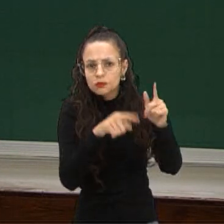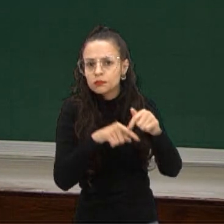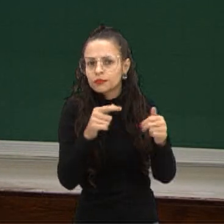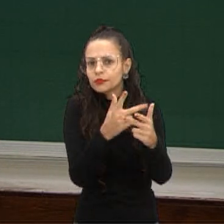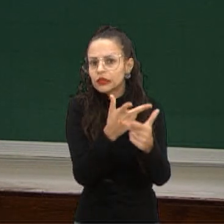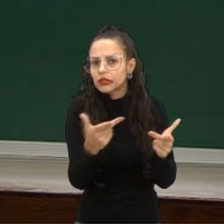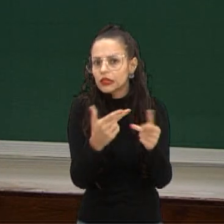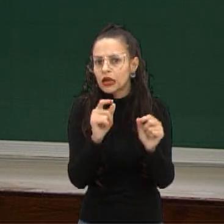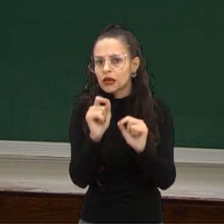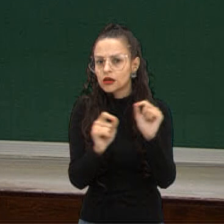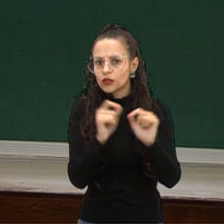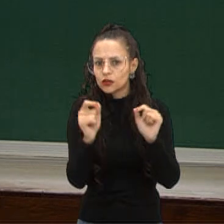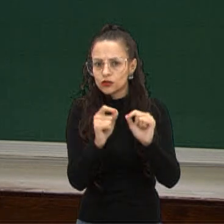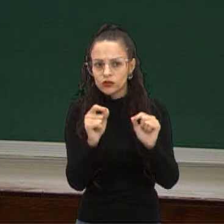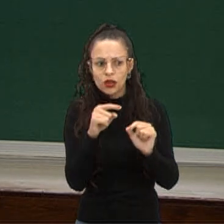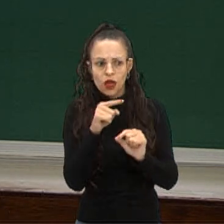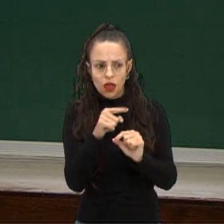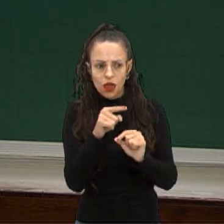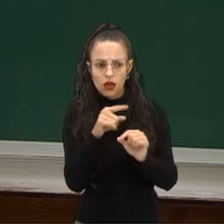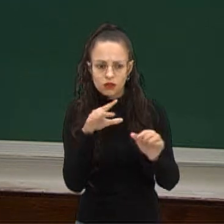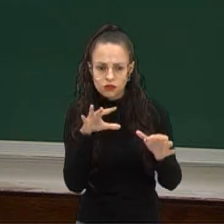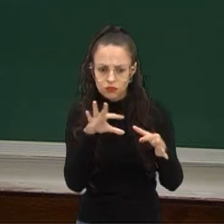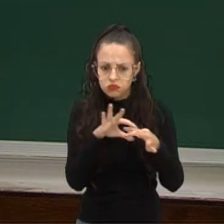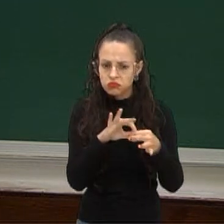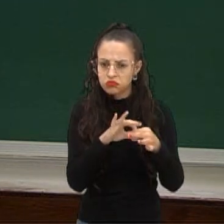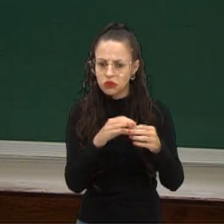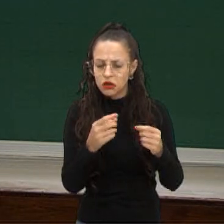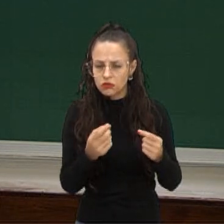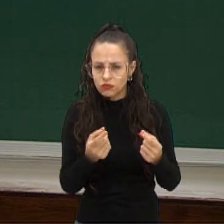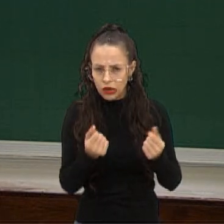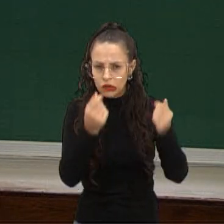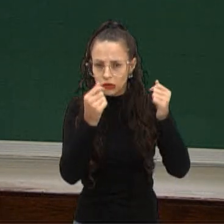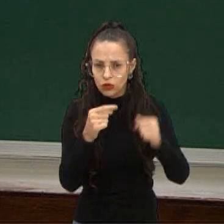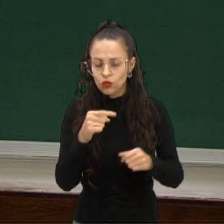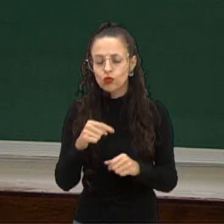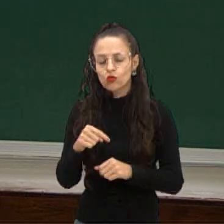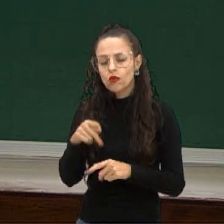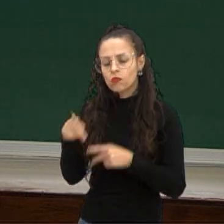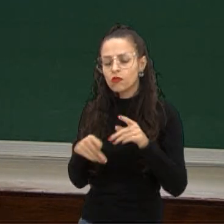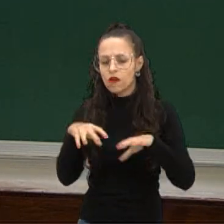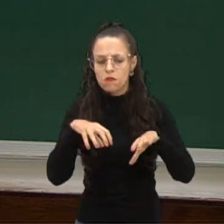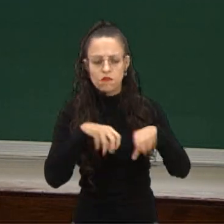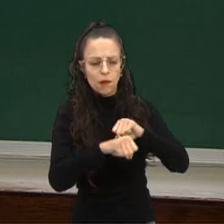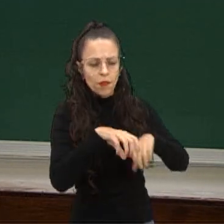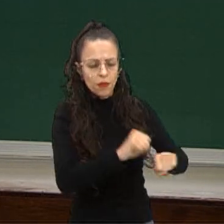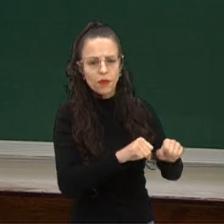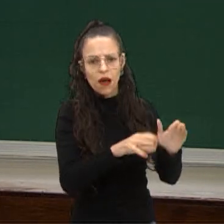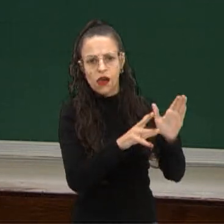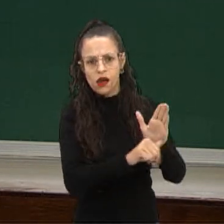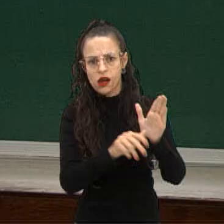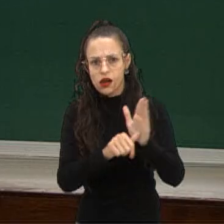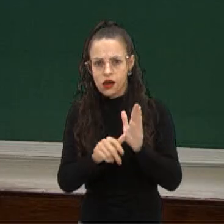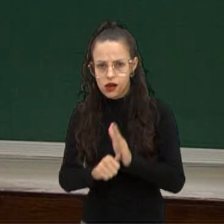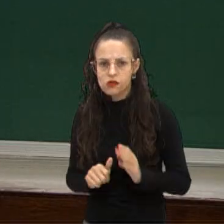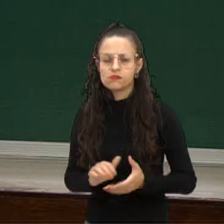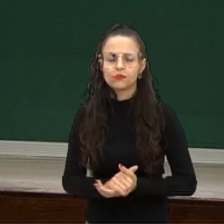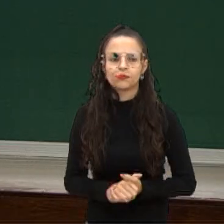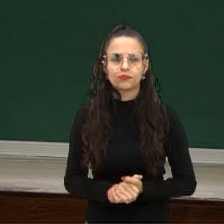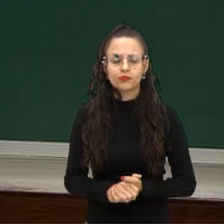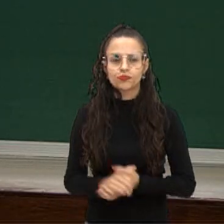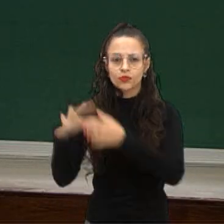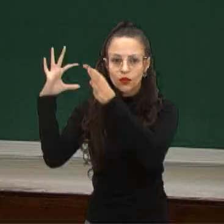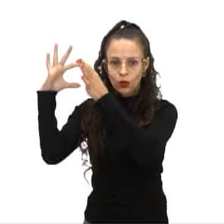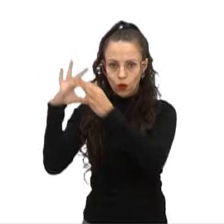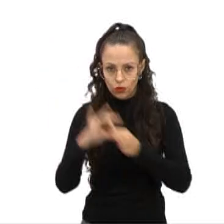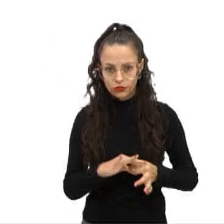materiais de cunho com ouro, com outras joias, né, que é assim que funcionava. Então, povos bárbaros. Contexto